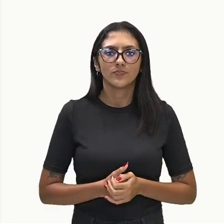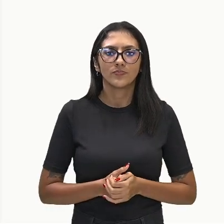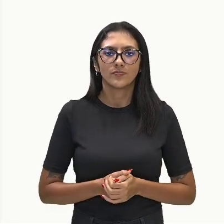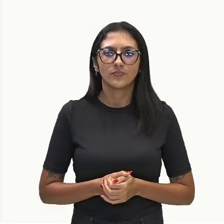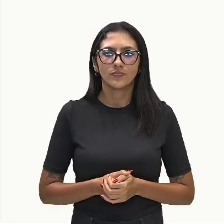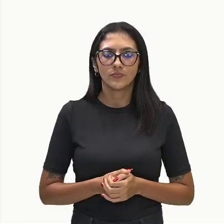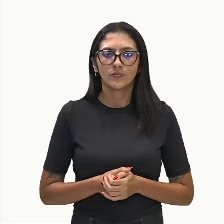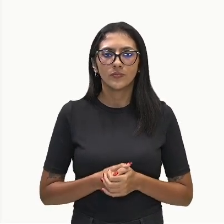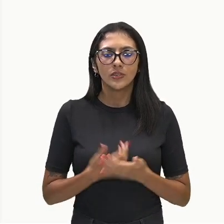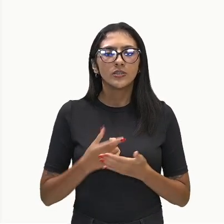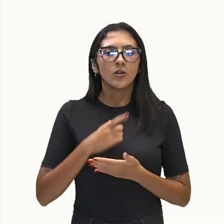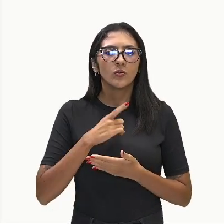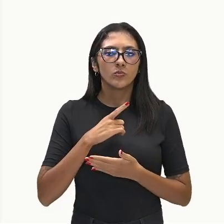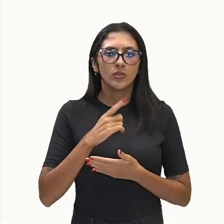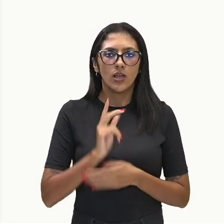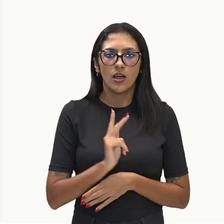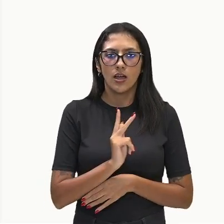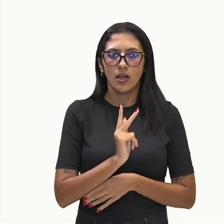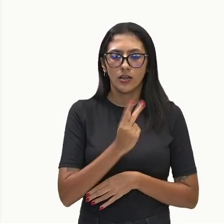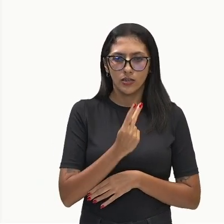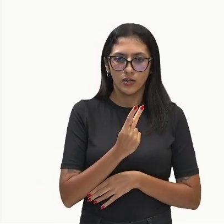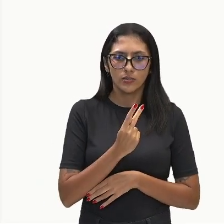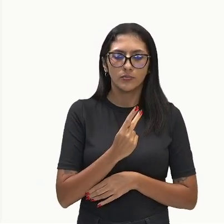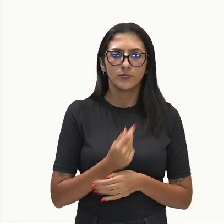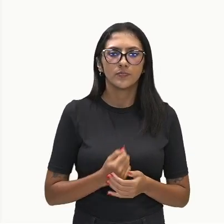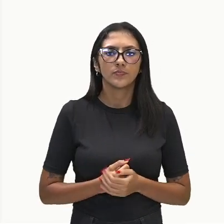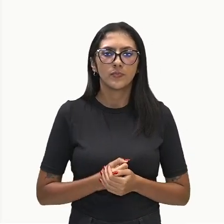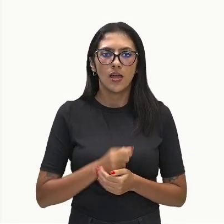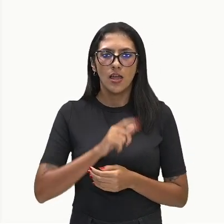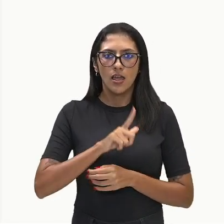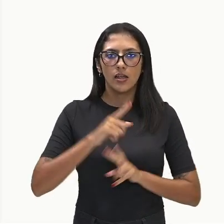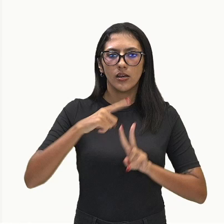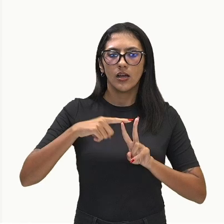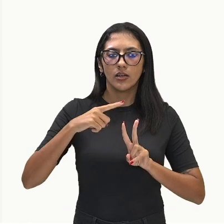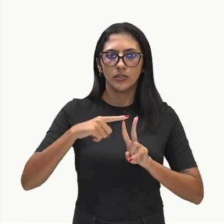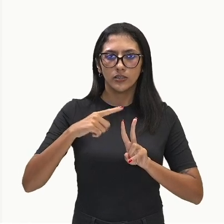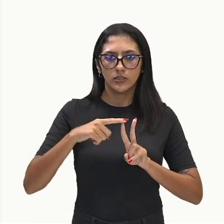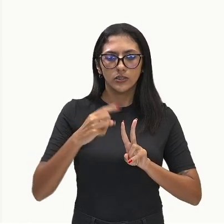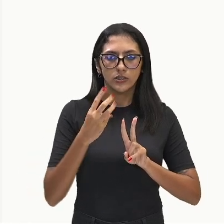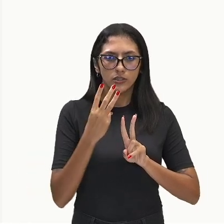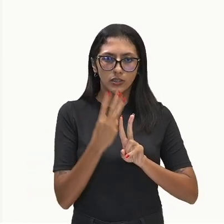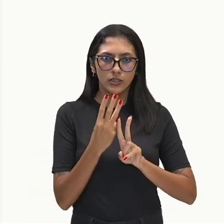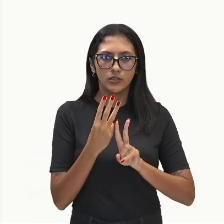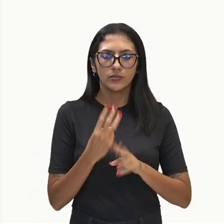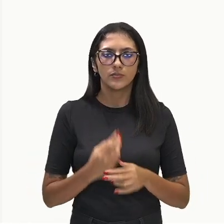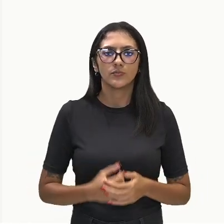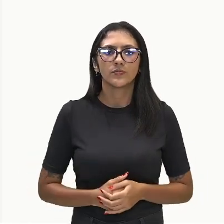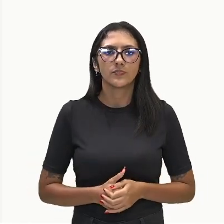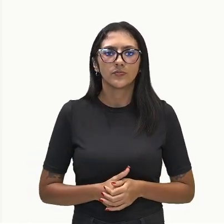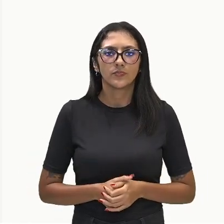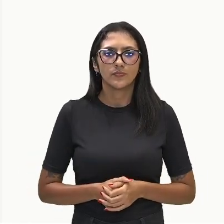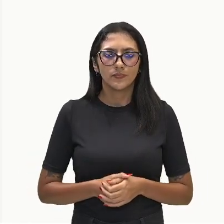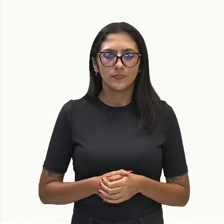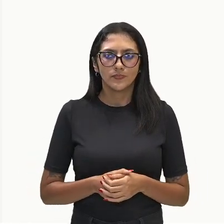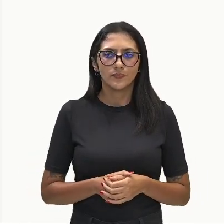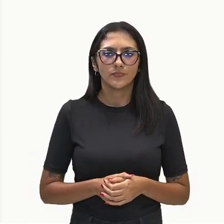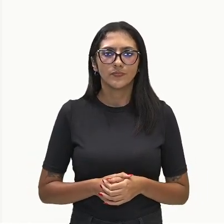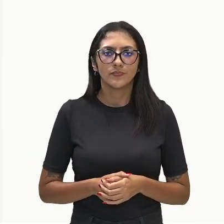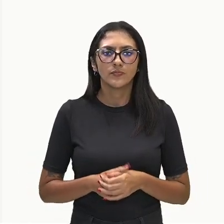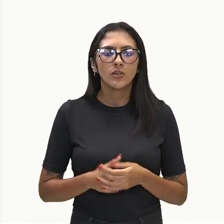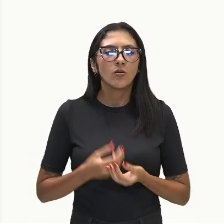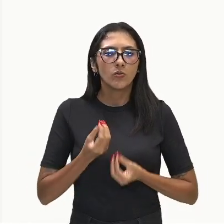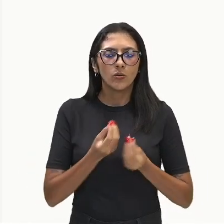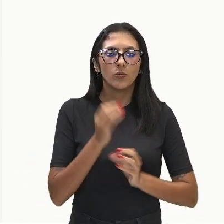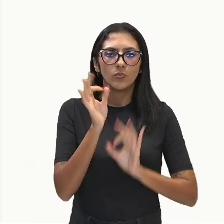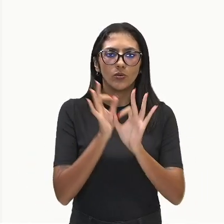ter H igual a L raiz de 3 sobre 2. Então, o que acontece? Quando a gente